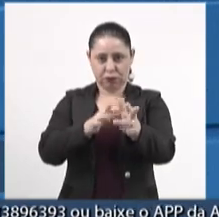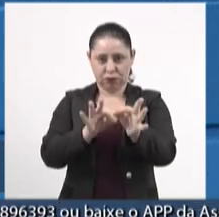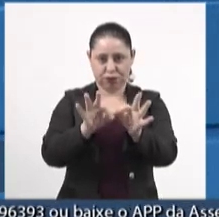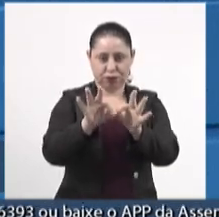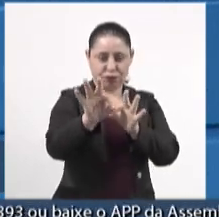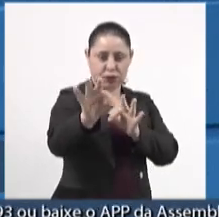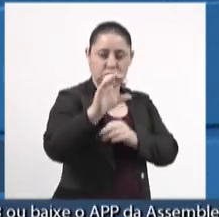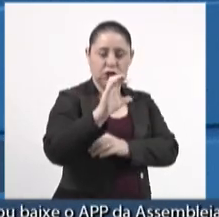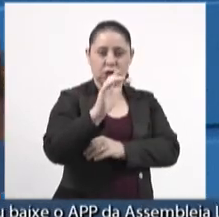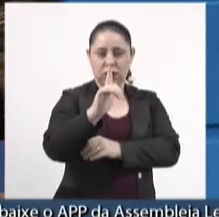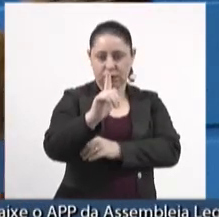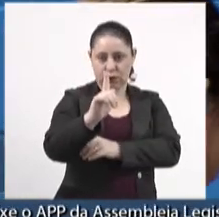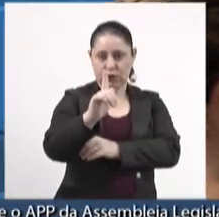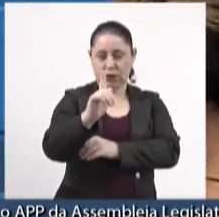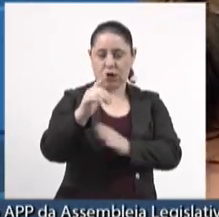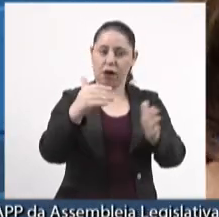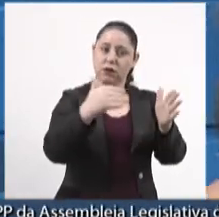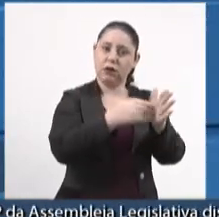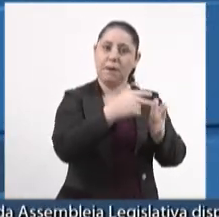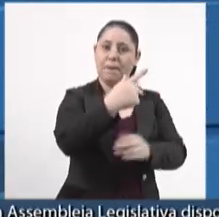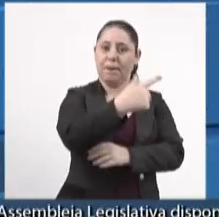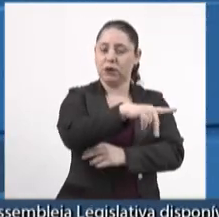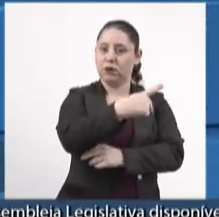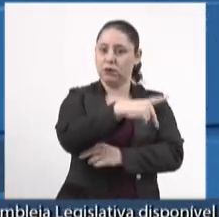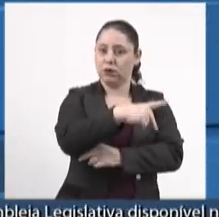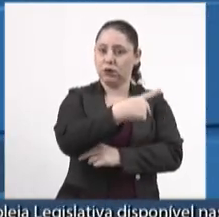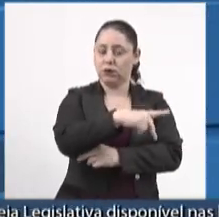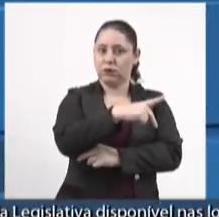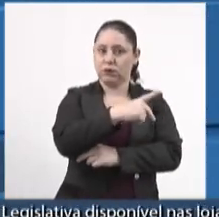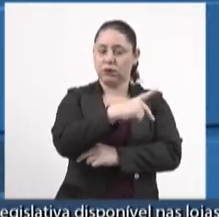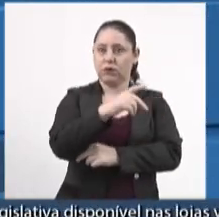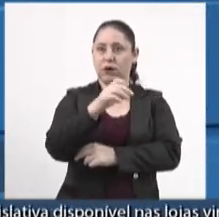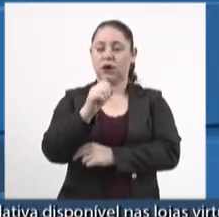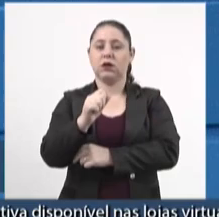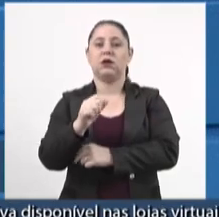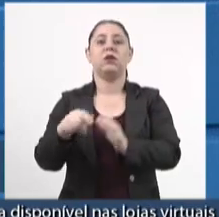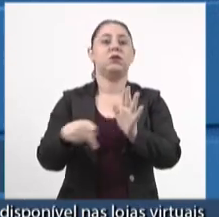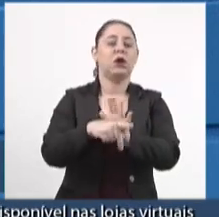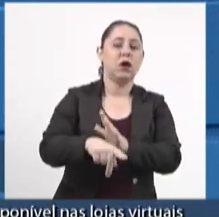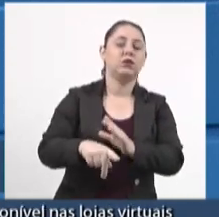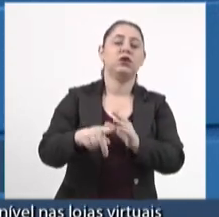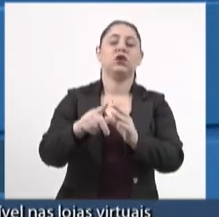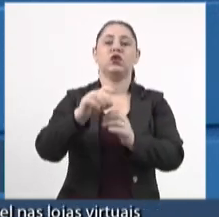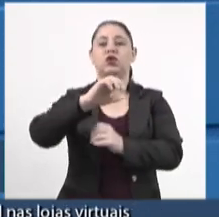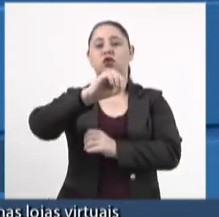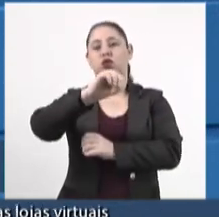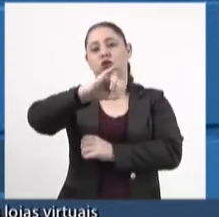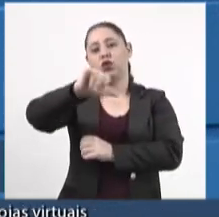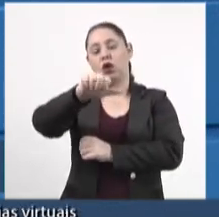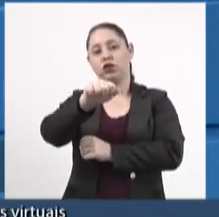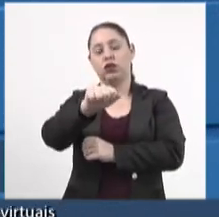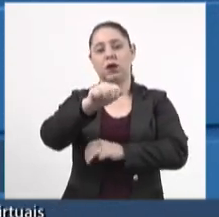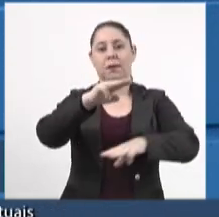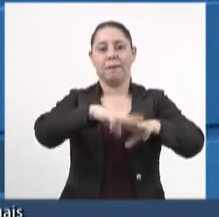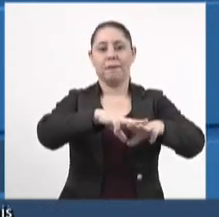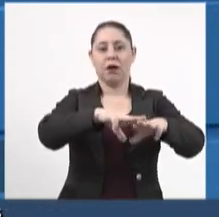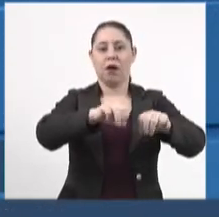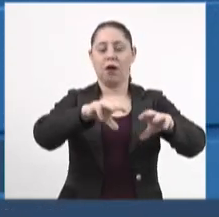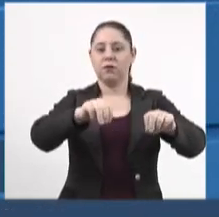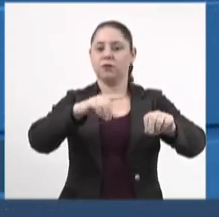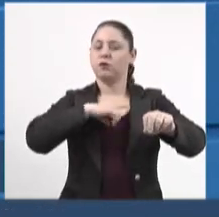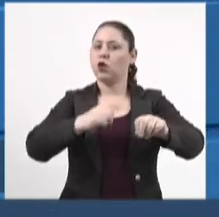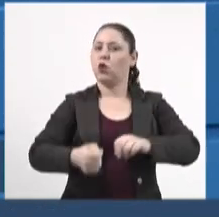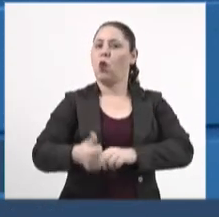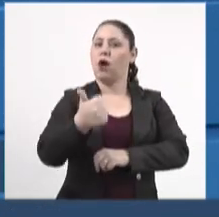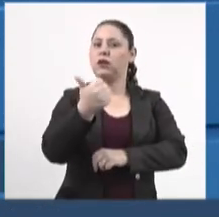de Campo Grande até Ponta Porã, passando pela capital da soja do nosso estado, que é Maracaju, nós temos aí